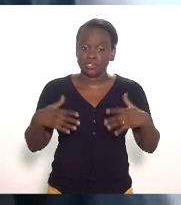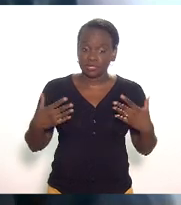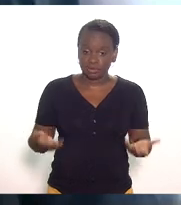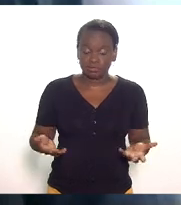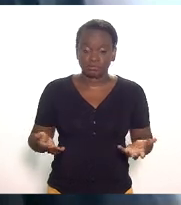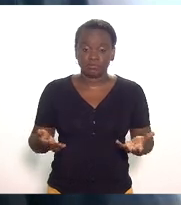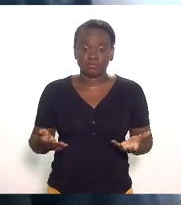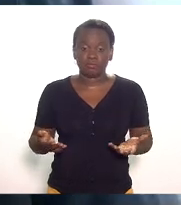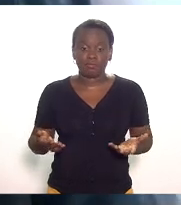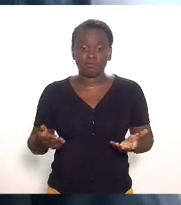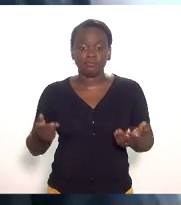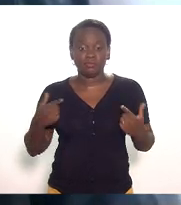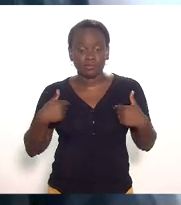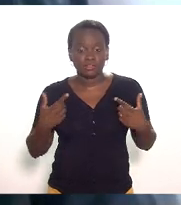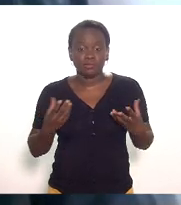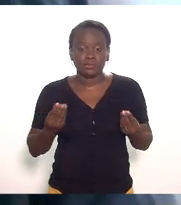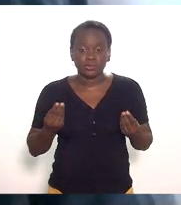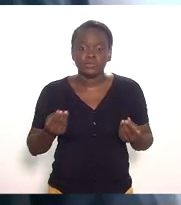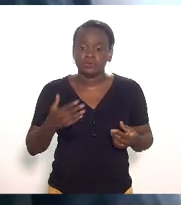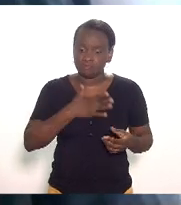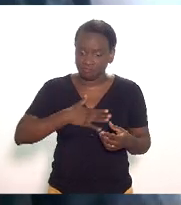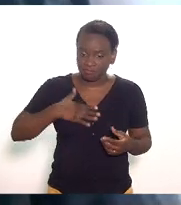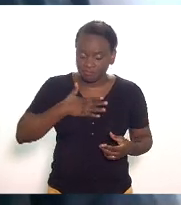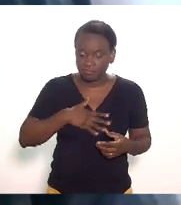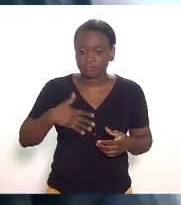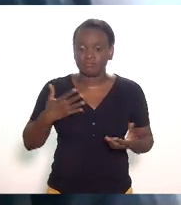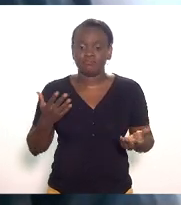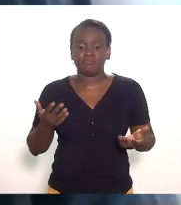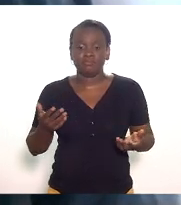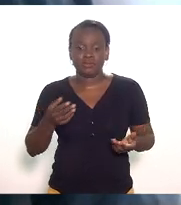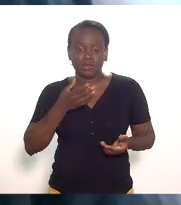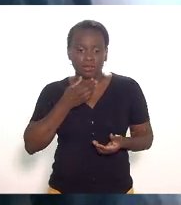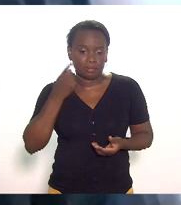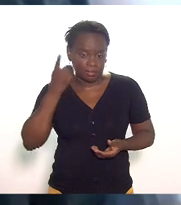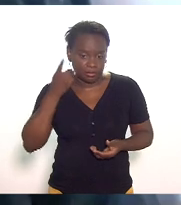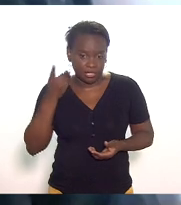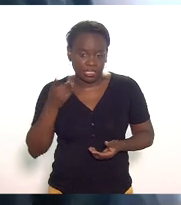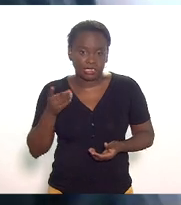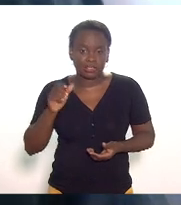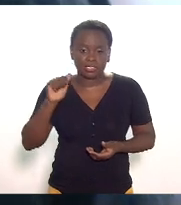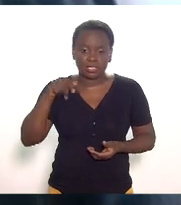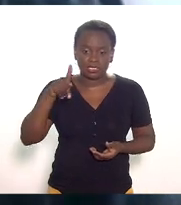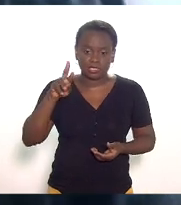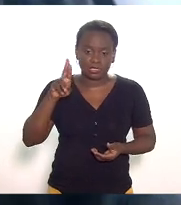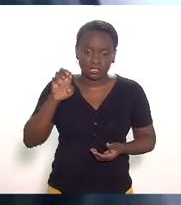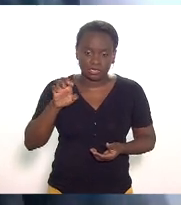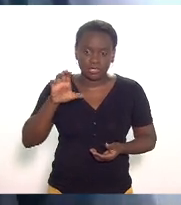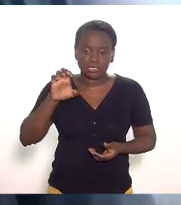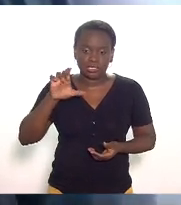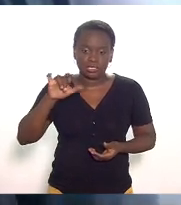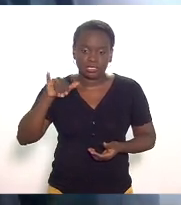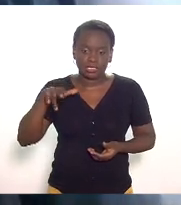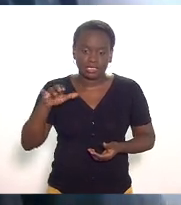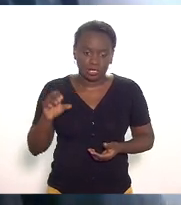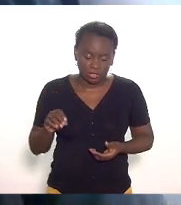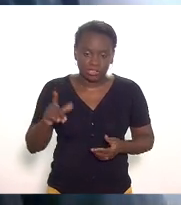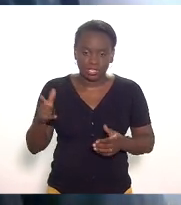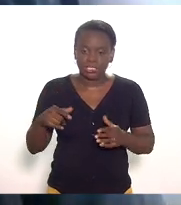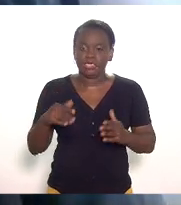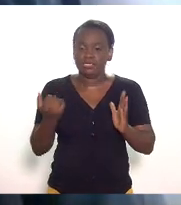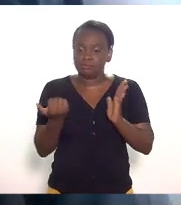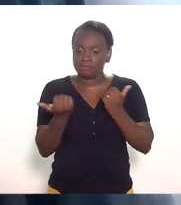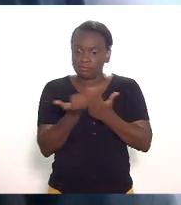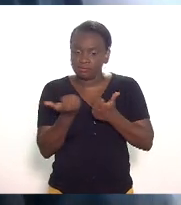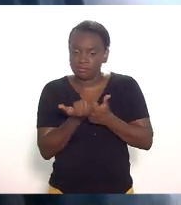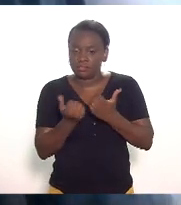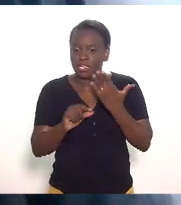Então, eu fico muito contente do deputado André Siciliano ser coautor desse